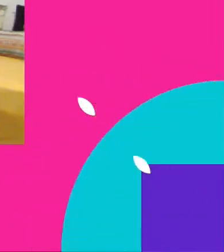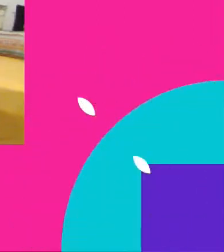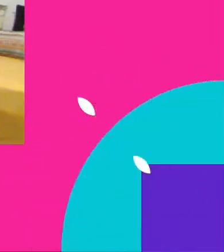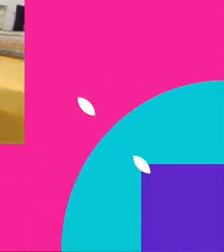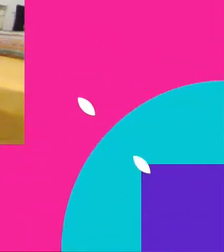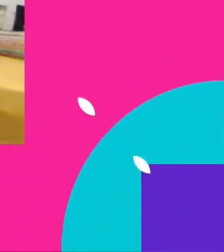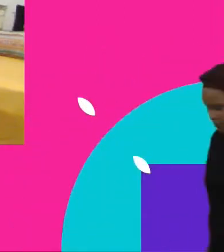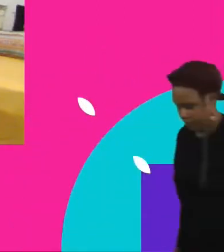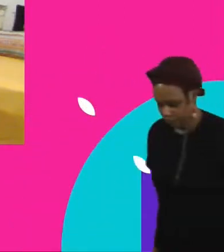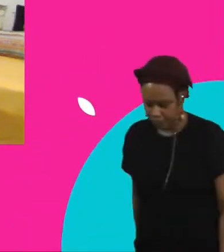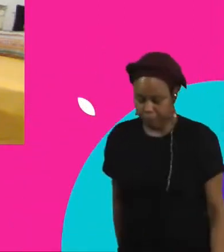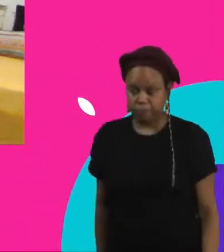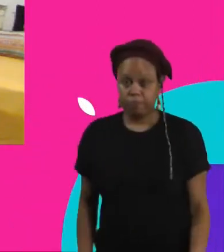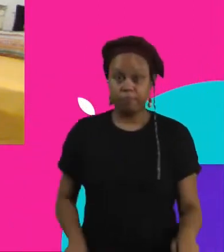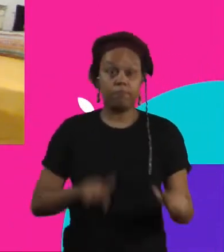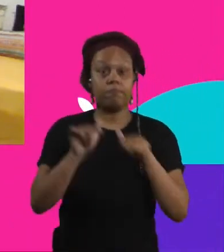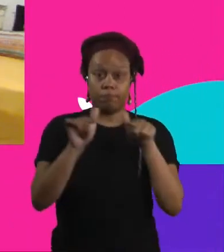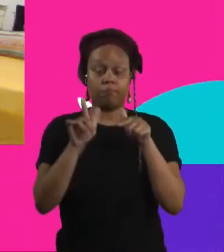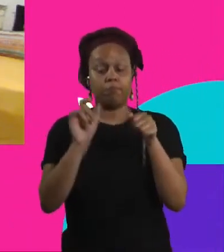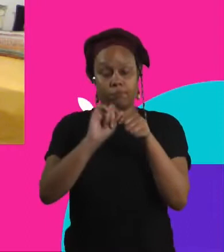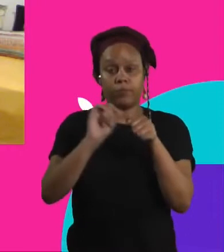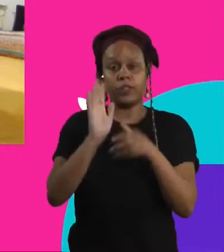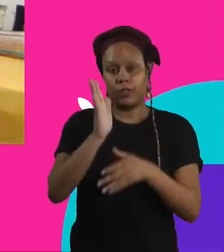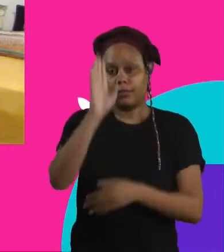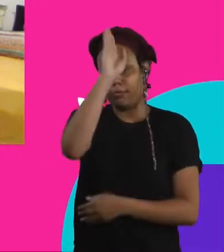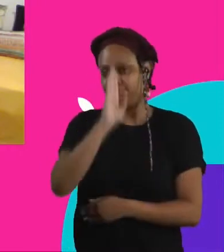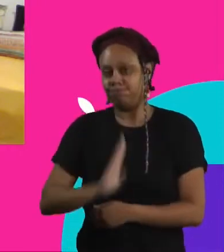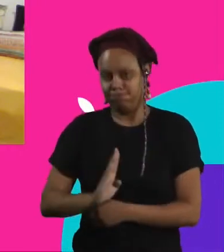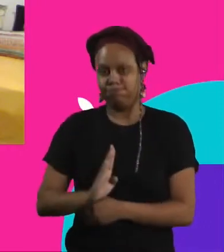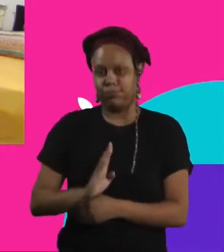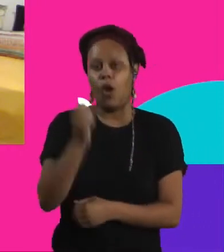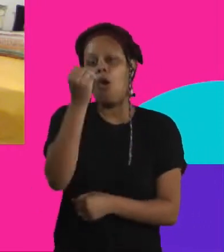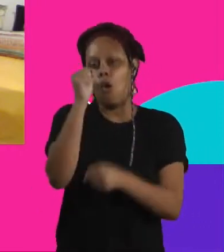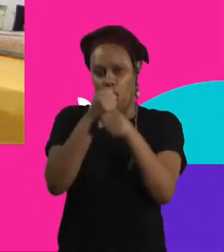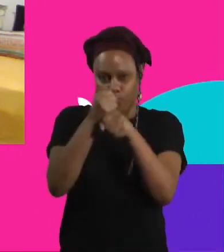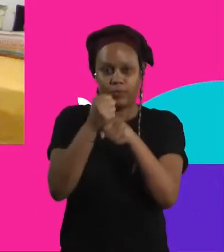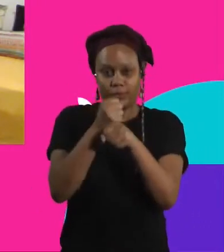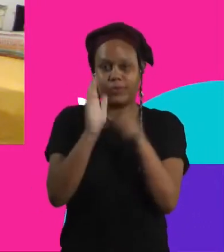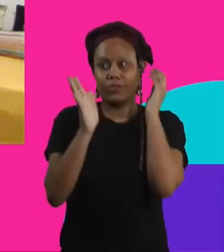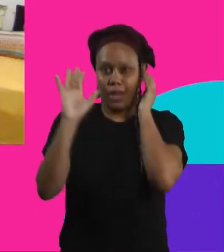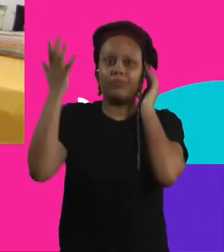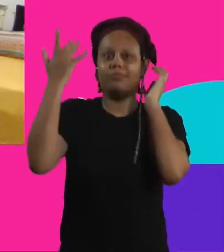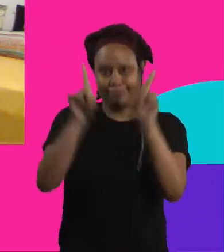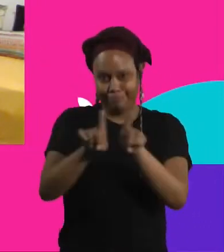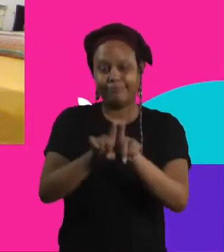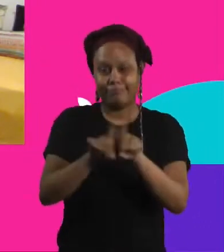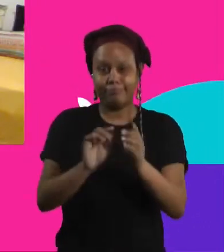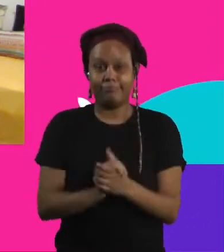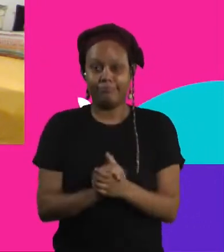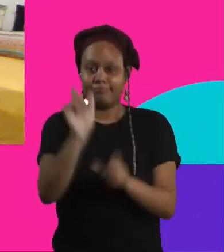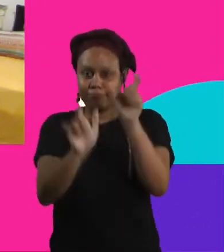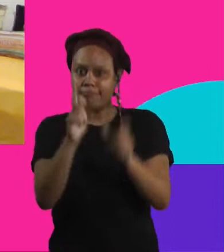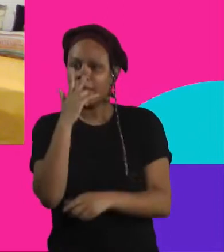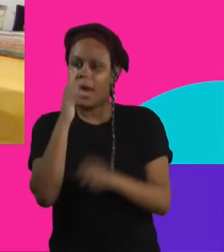fez, trabalho que a gente vem fazendo gratuitamente já há 8 anos, né? E com bastante resultado. Acho que as pessoas estão